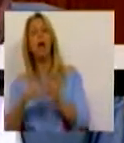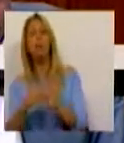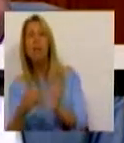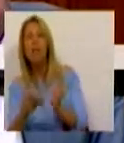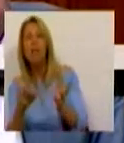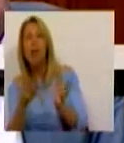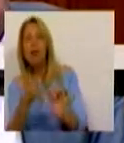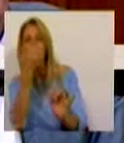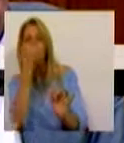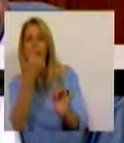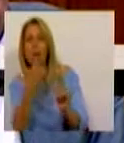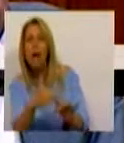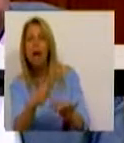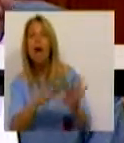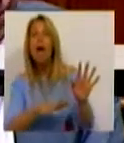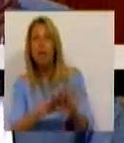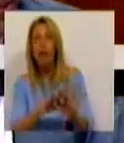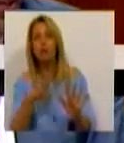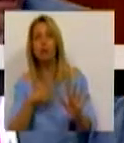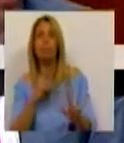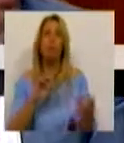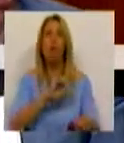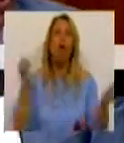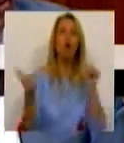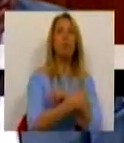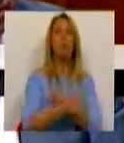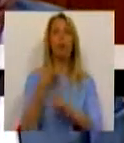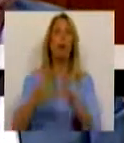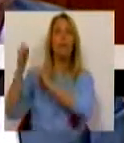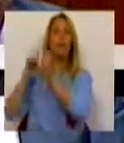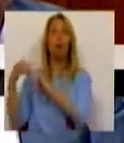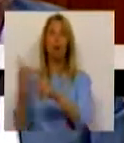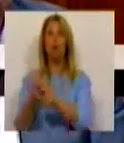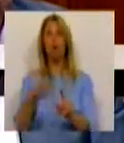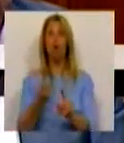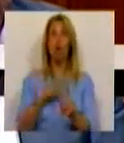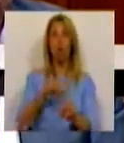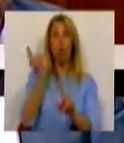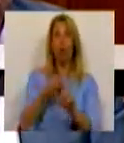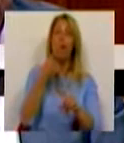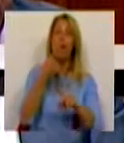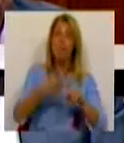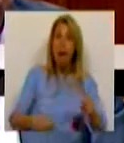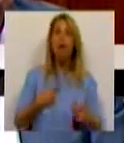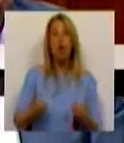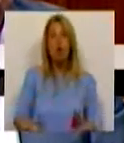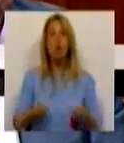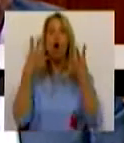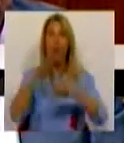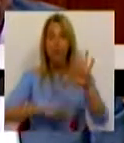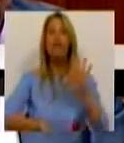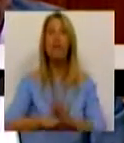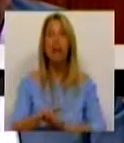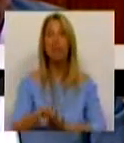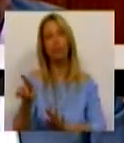de progresso que temos vindo a conseguir ao longo deste ano e meio, o possam vir a fazer. Não, não lhes vamos dar a oportunidade de reverterem